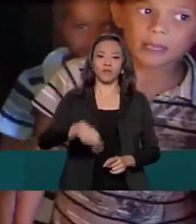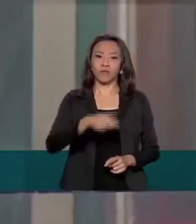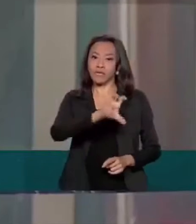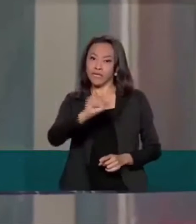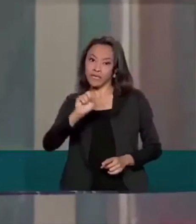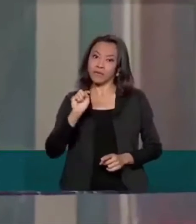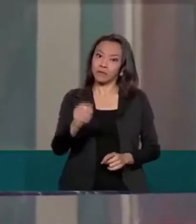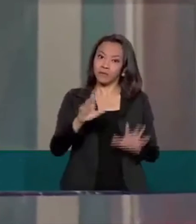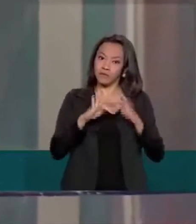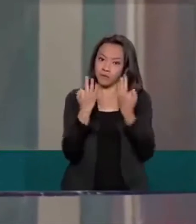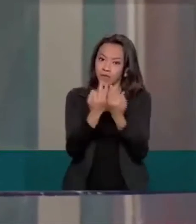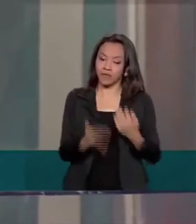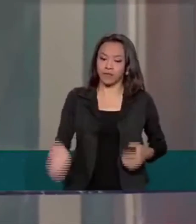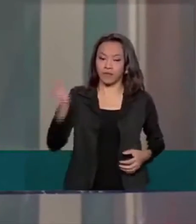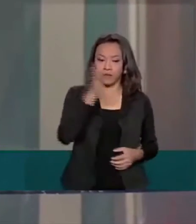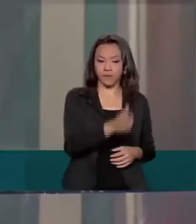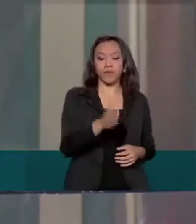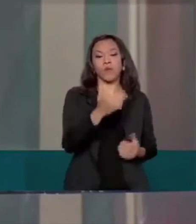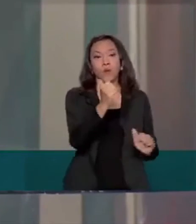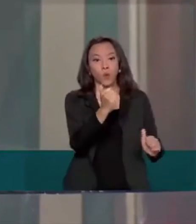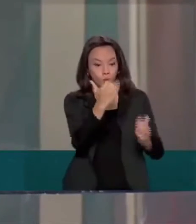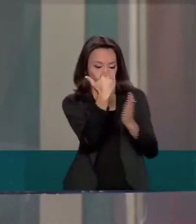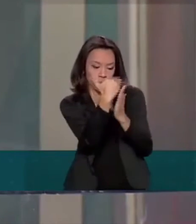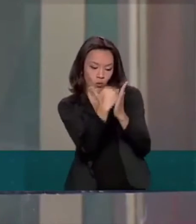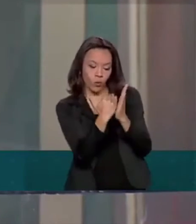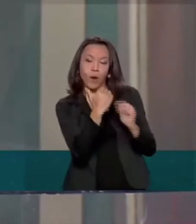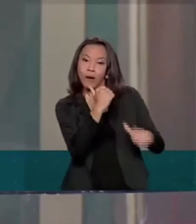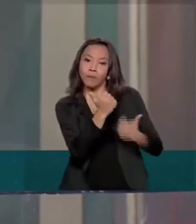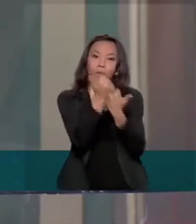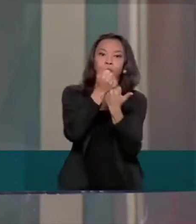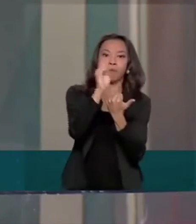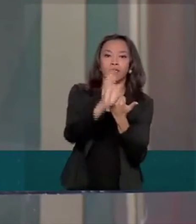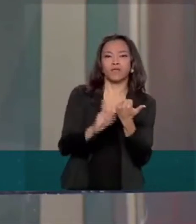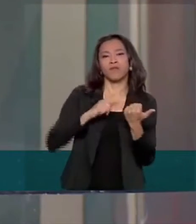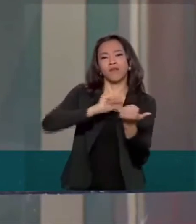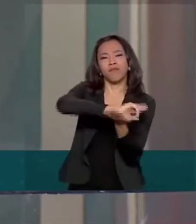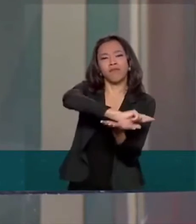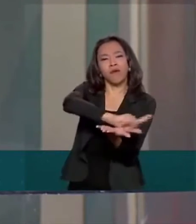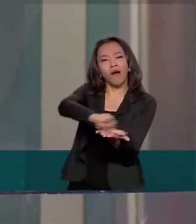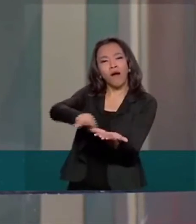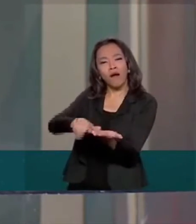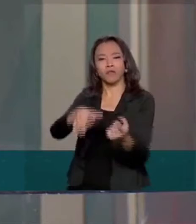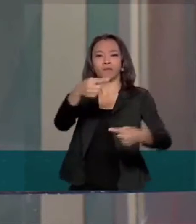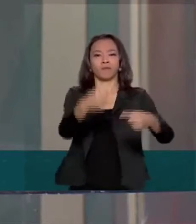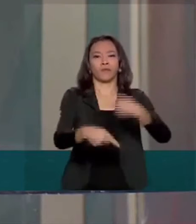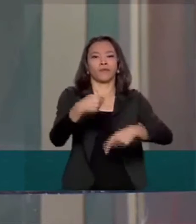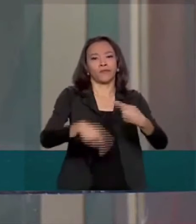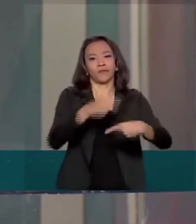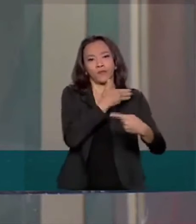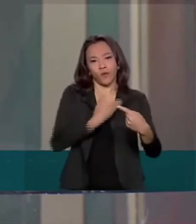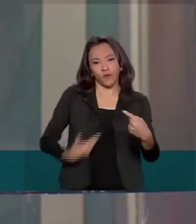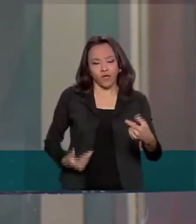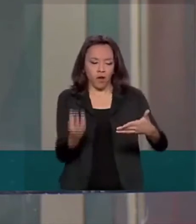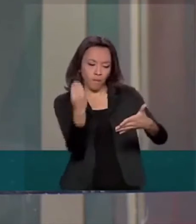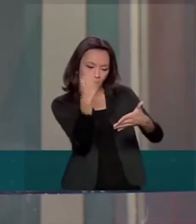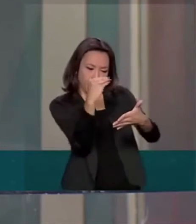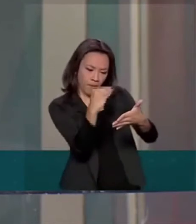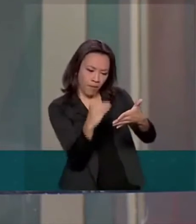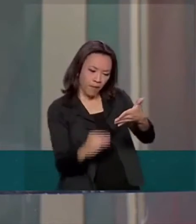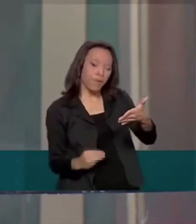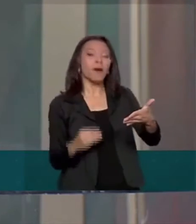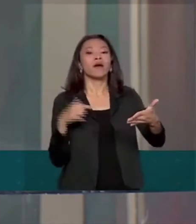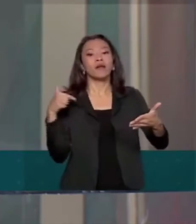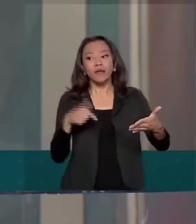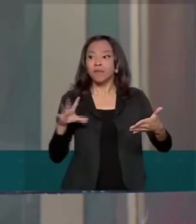famílias. O Auxílio Brasil, portanto, ele interliga políticas públicas, ele chega fortalecido, ele chega para todos aqueles que eram